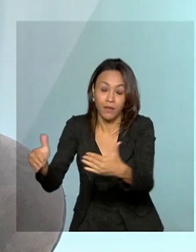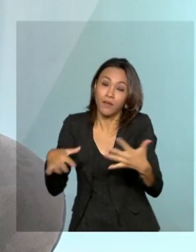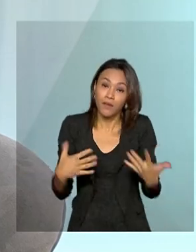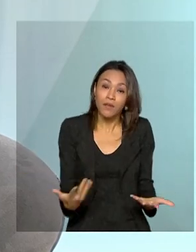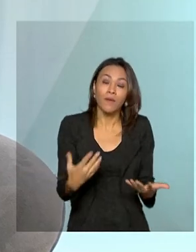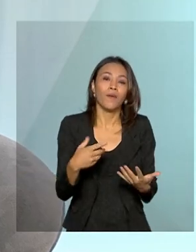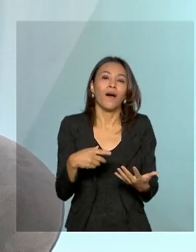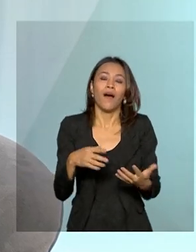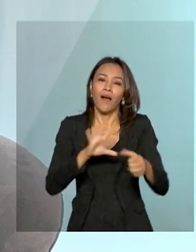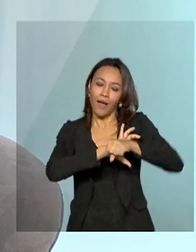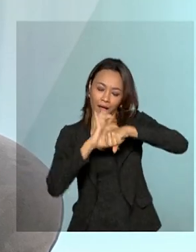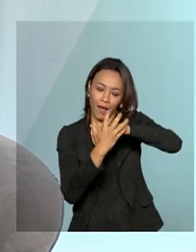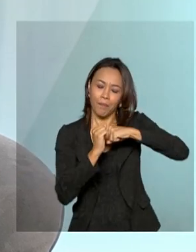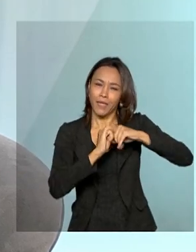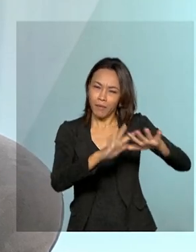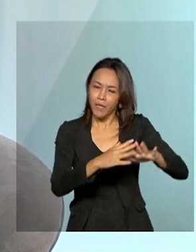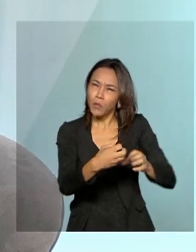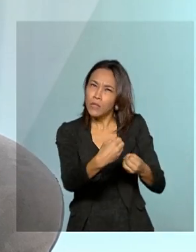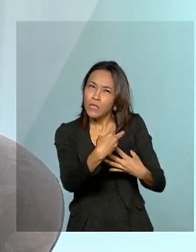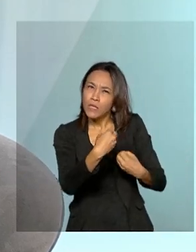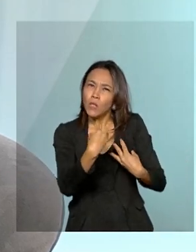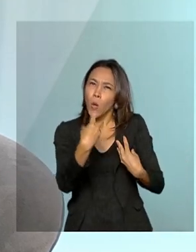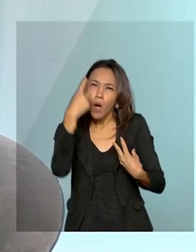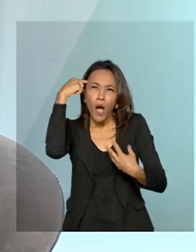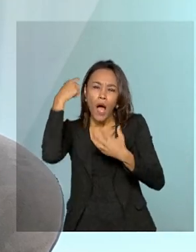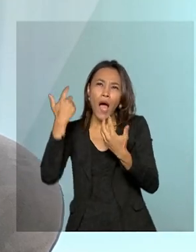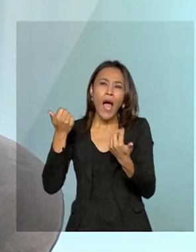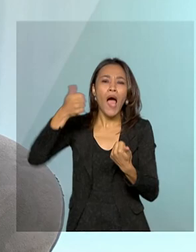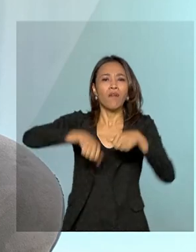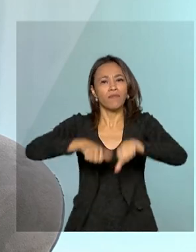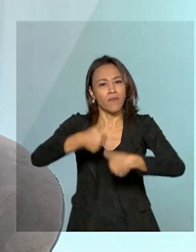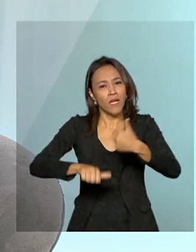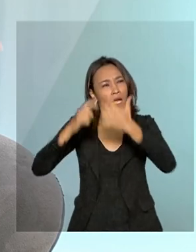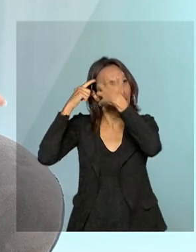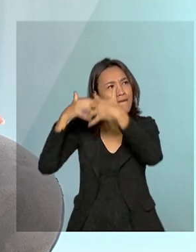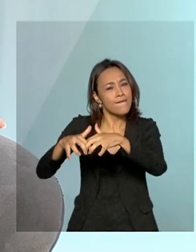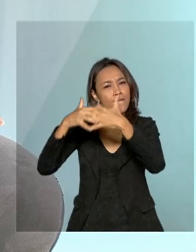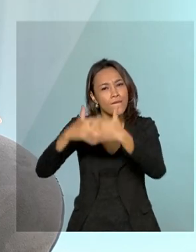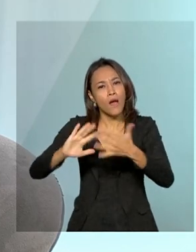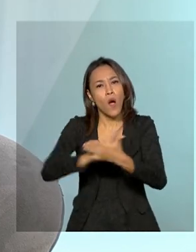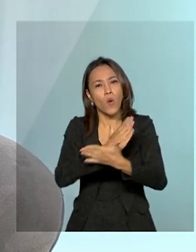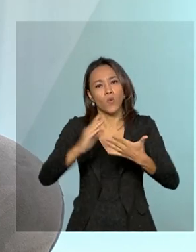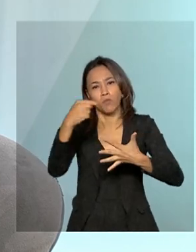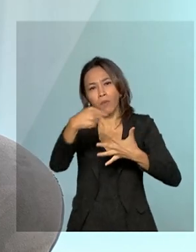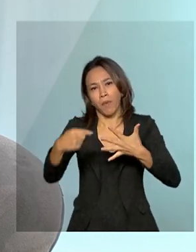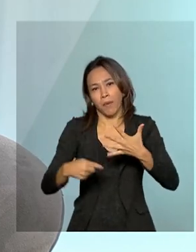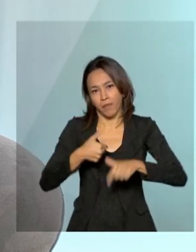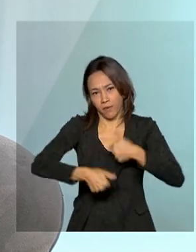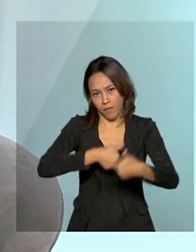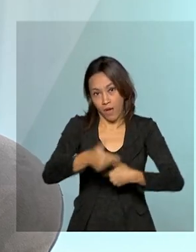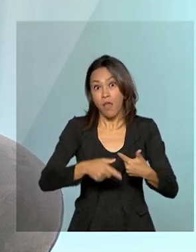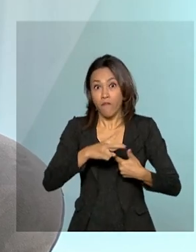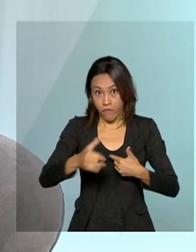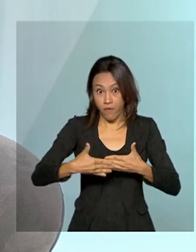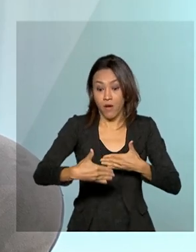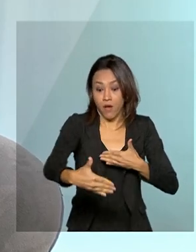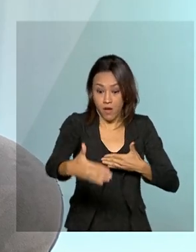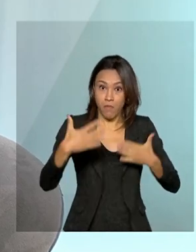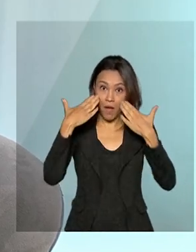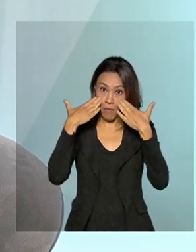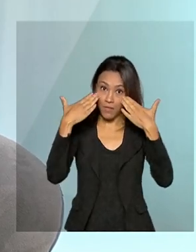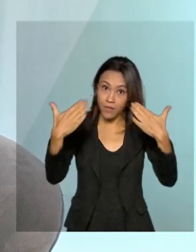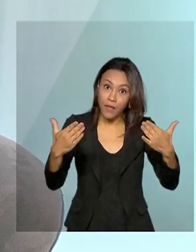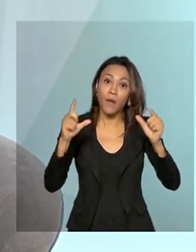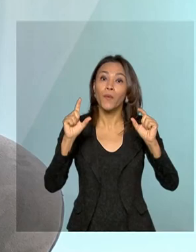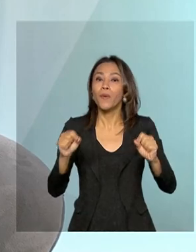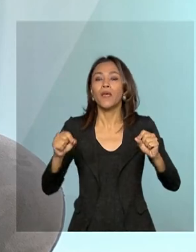fez, inclusive, rever algumas ações. A gente fazer, e a gente vai agora apresentar, inclusive, uma releitura das